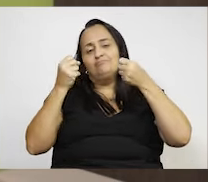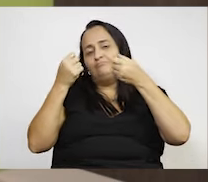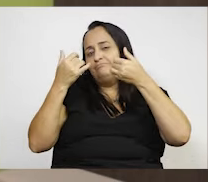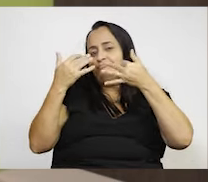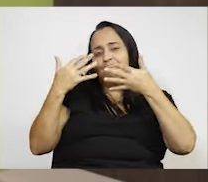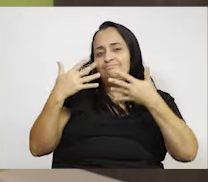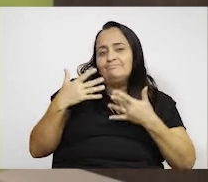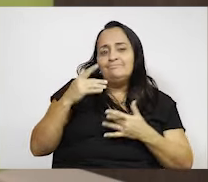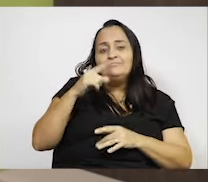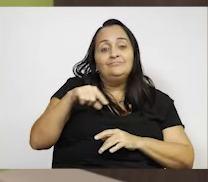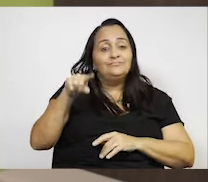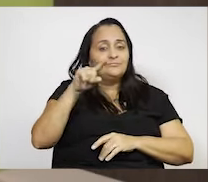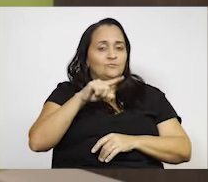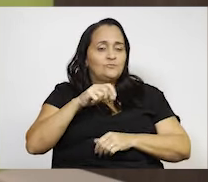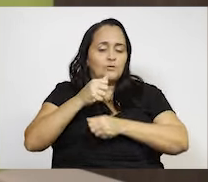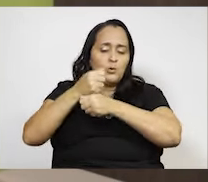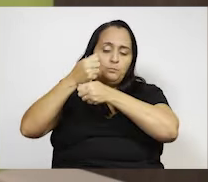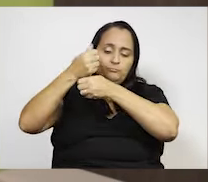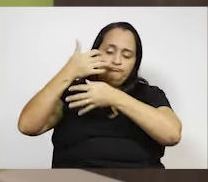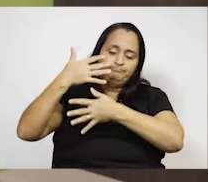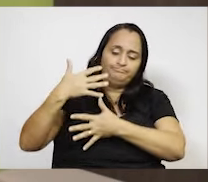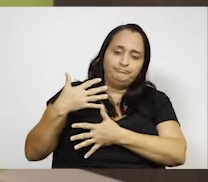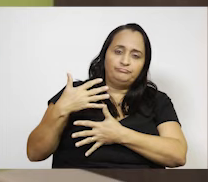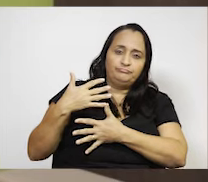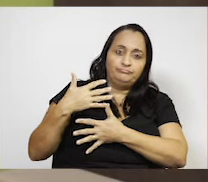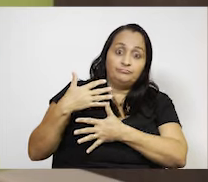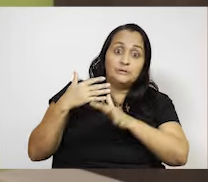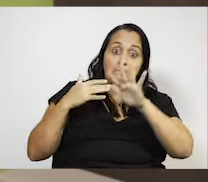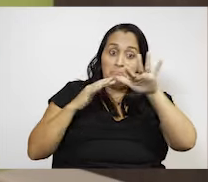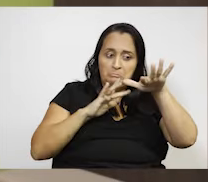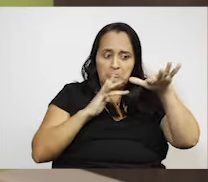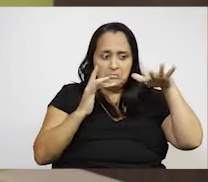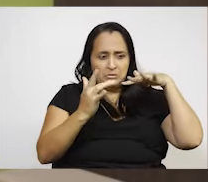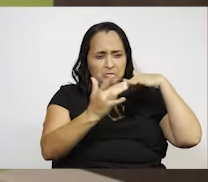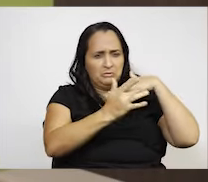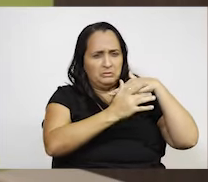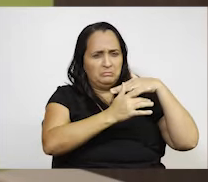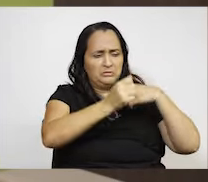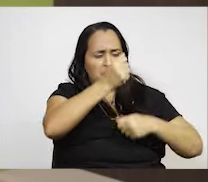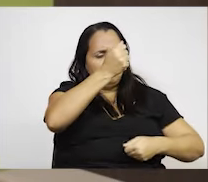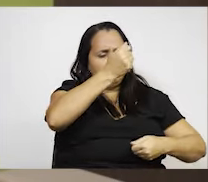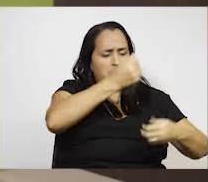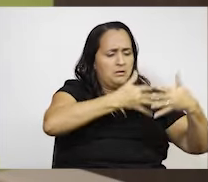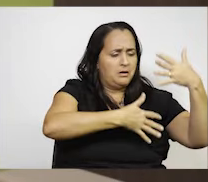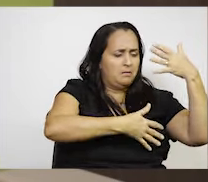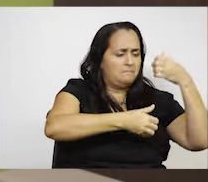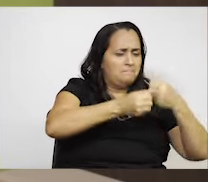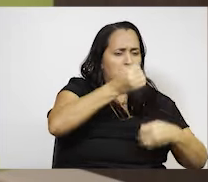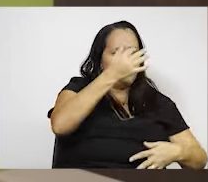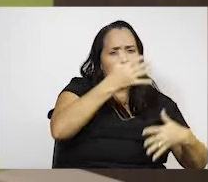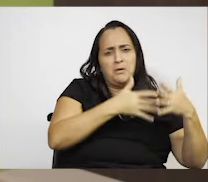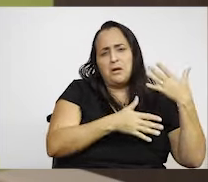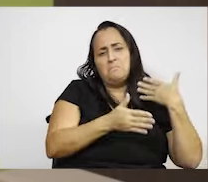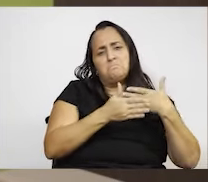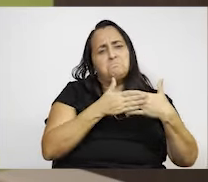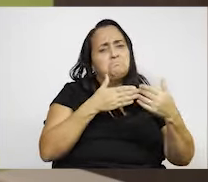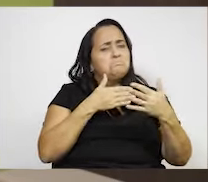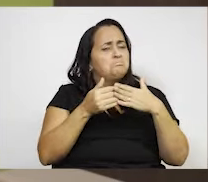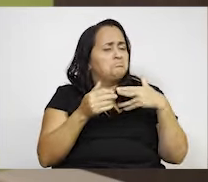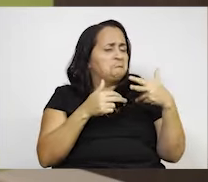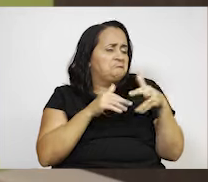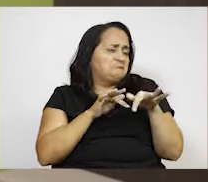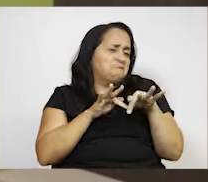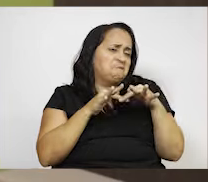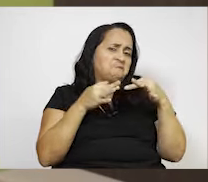você que além de comentário, porque esses das redes sociais são comentários por comentários, como a gente